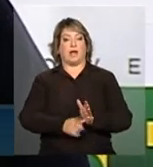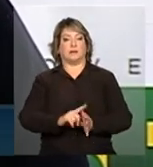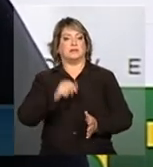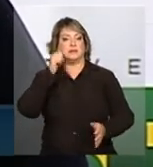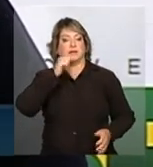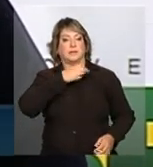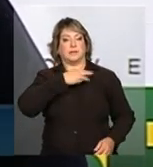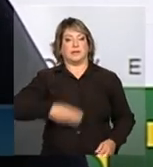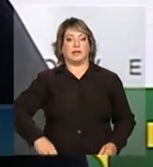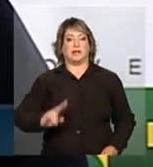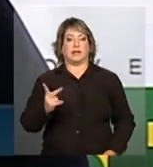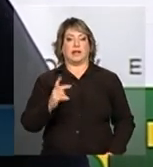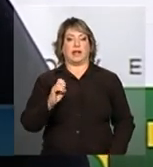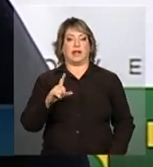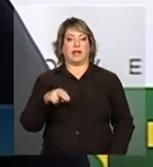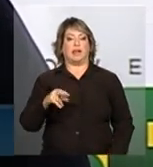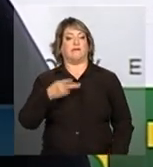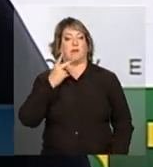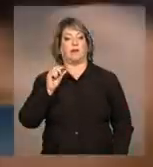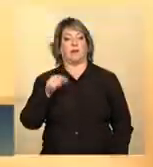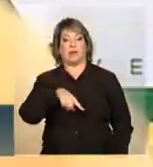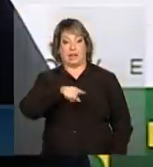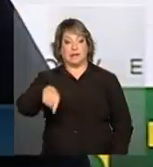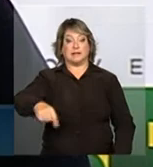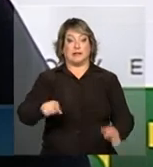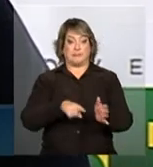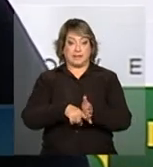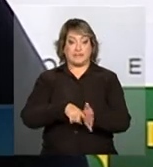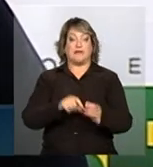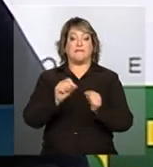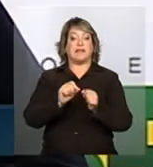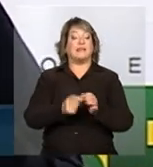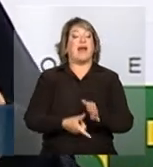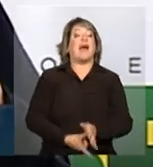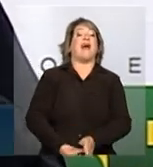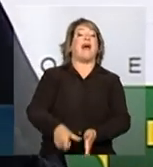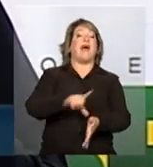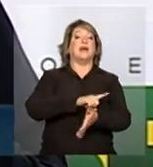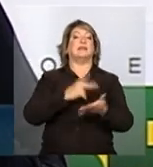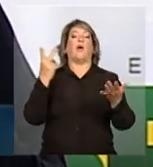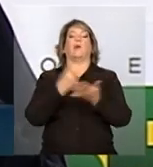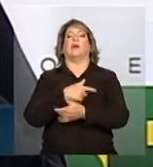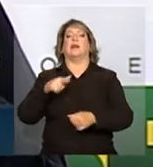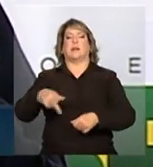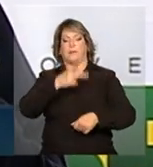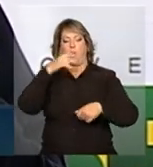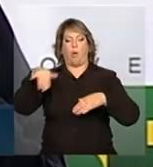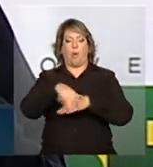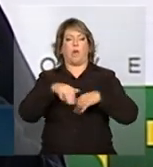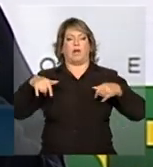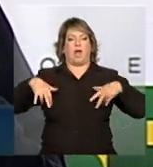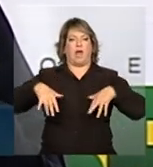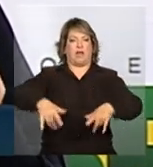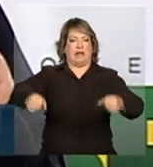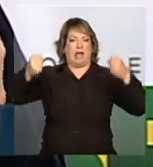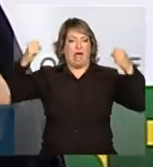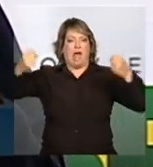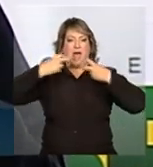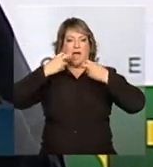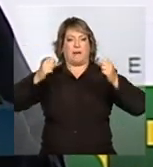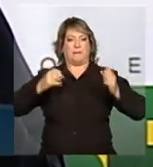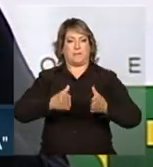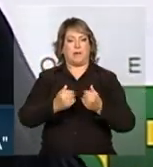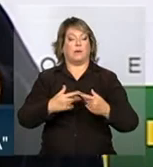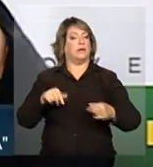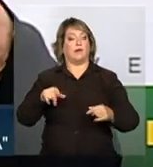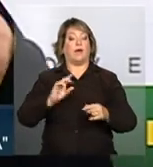Helena, foi feita antes das manifestações. Portanto, as pessoas, os entrevistados, não tinham os